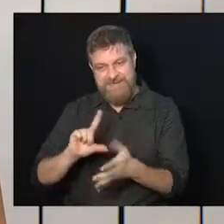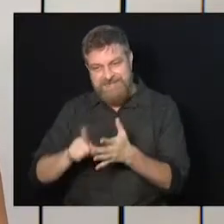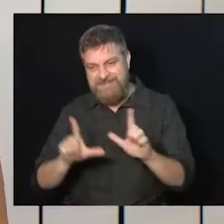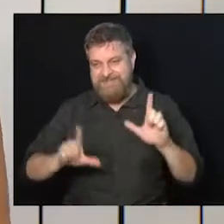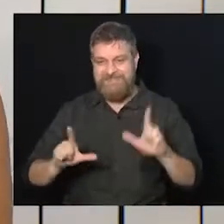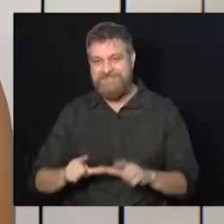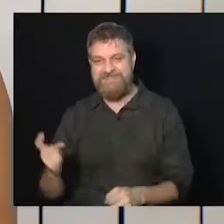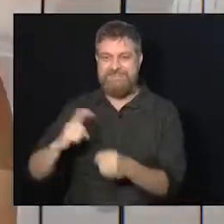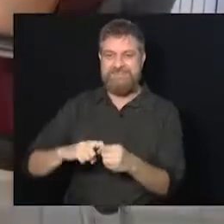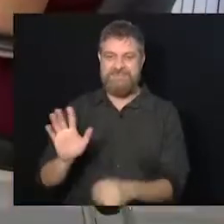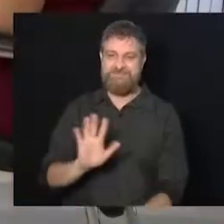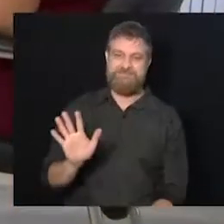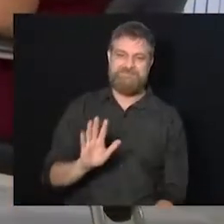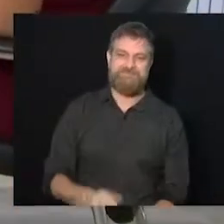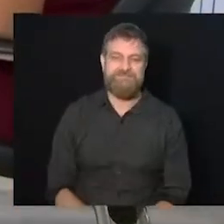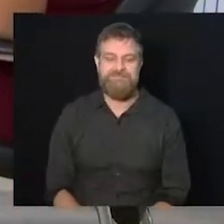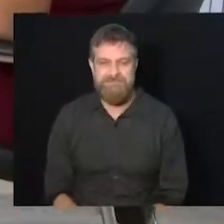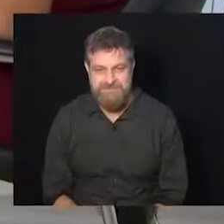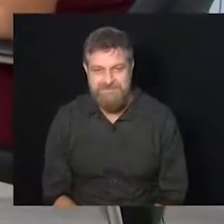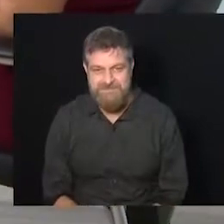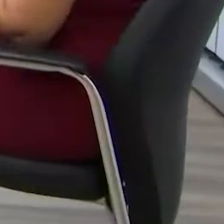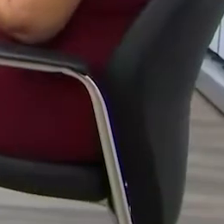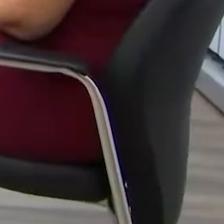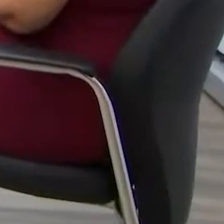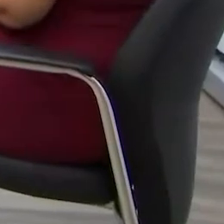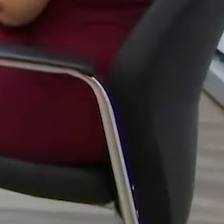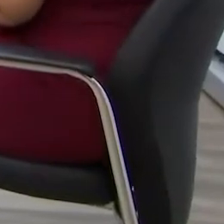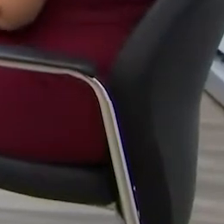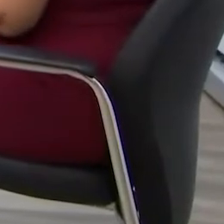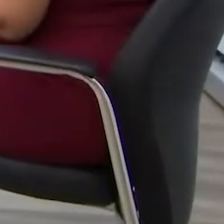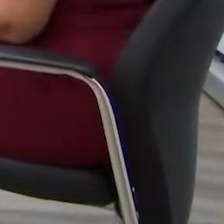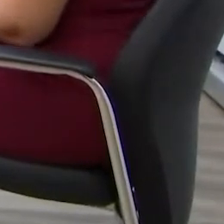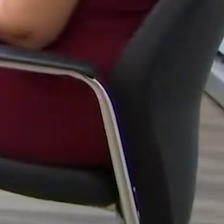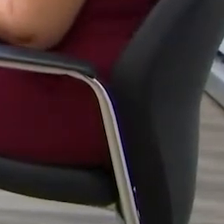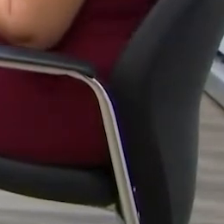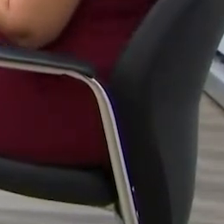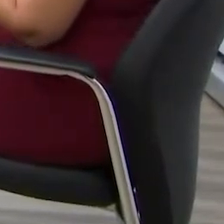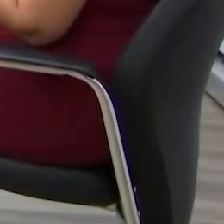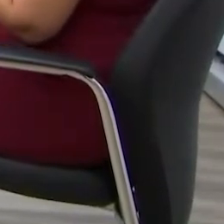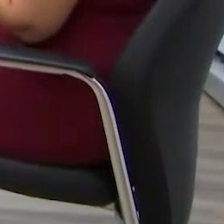Ordem. Muito bem, muito obrigada. Gente, que coisa boa!